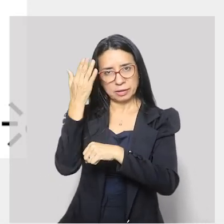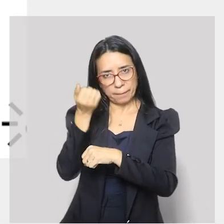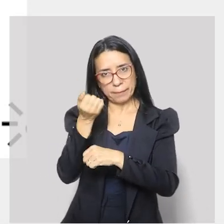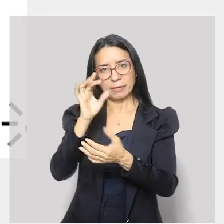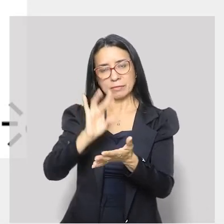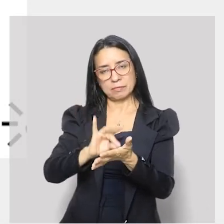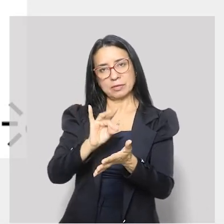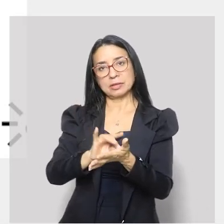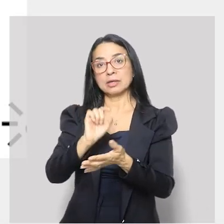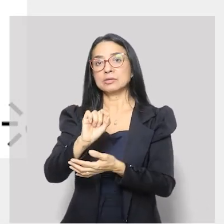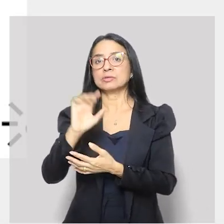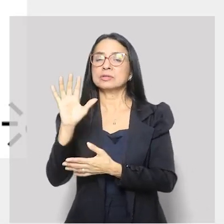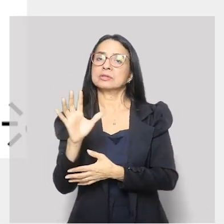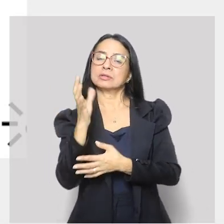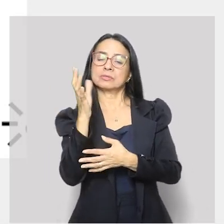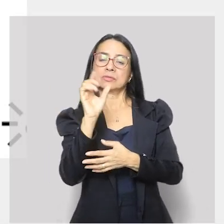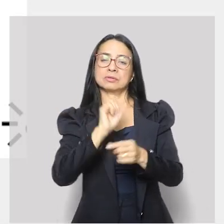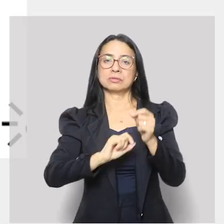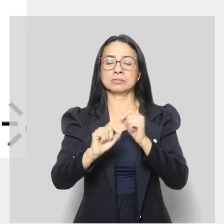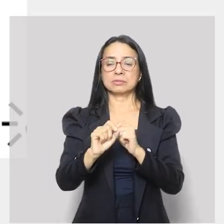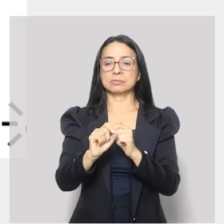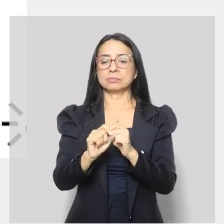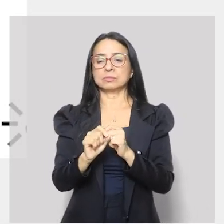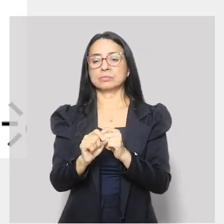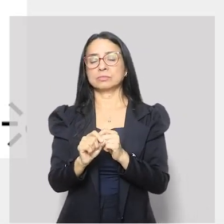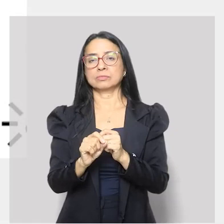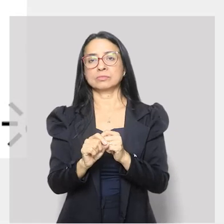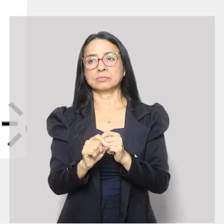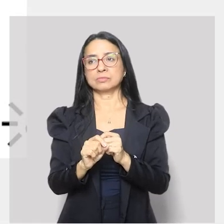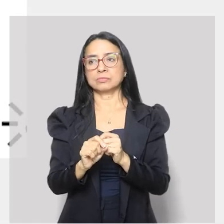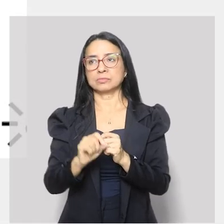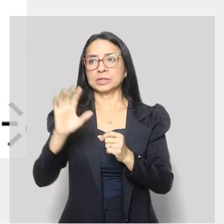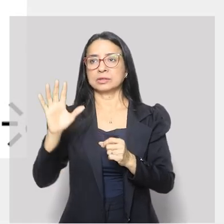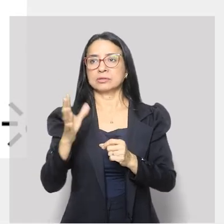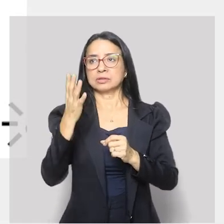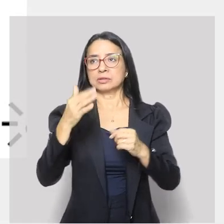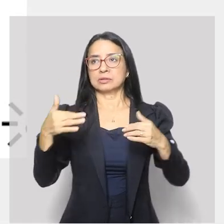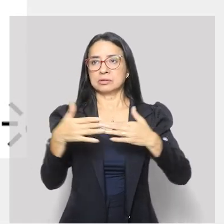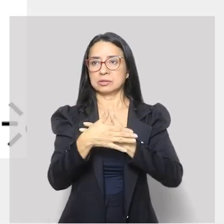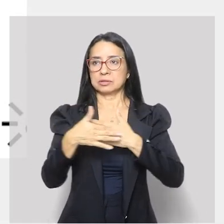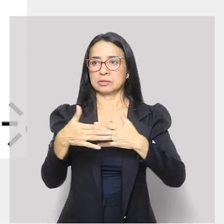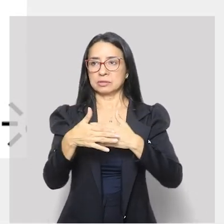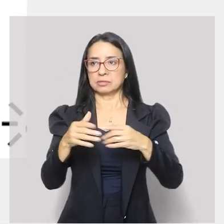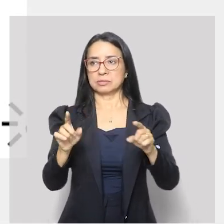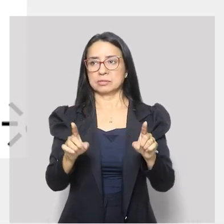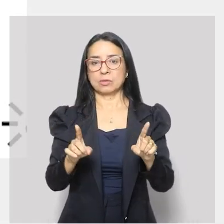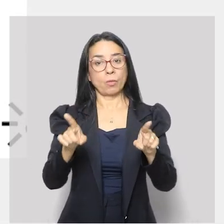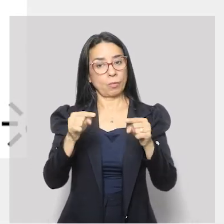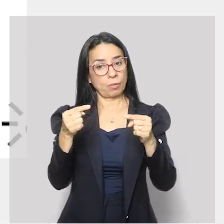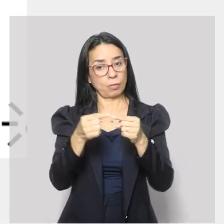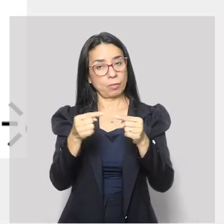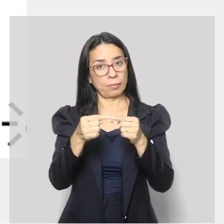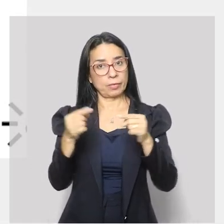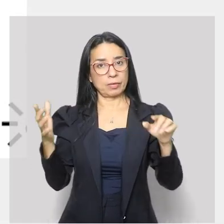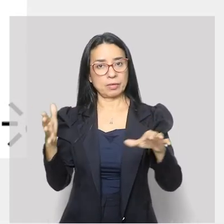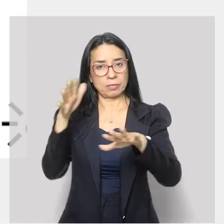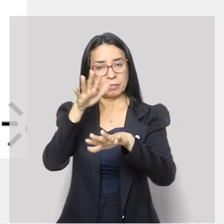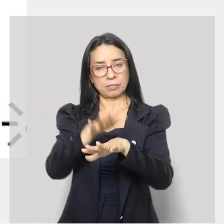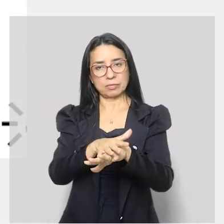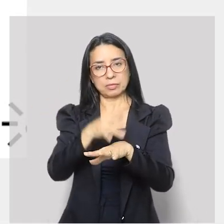tem acontecido ali, o que está acontecendo na cidade, está ou não incluindo essas